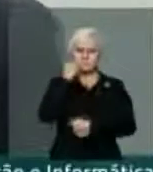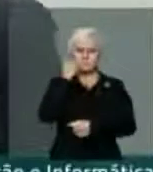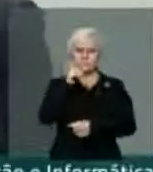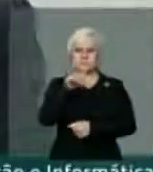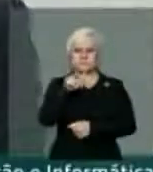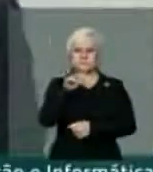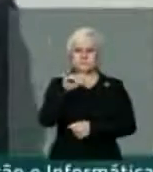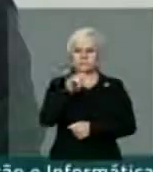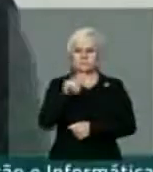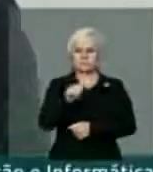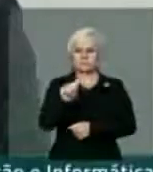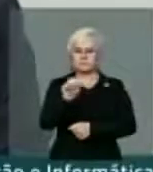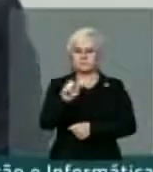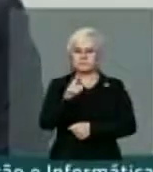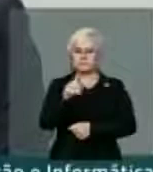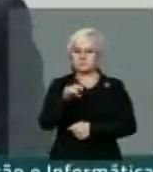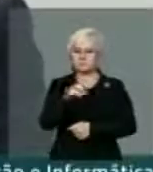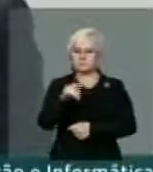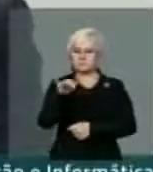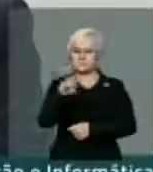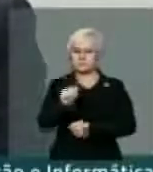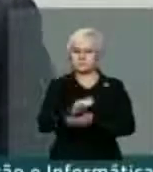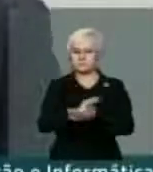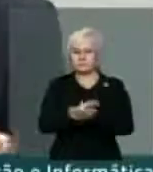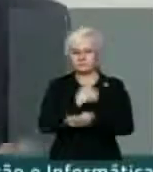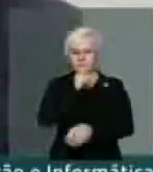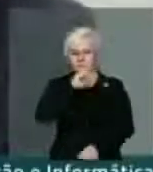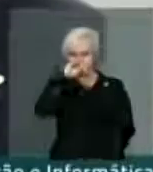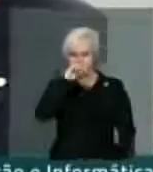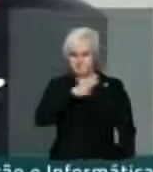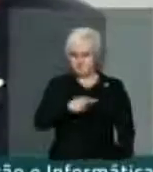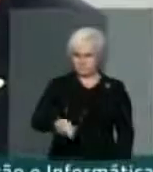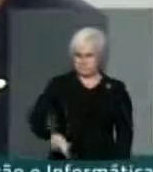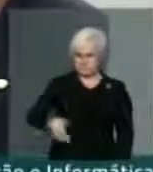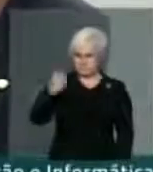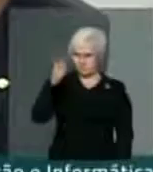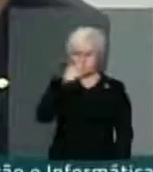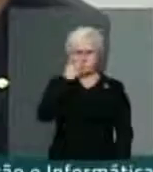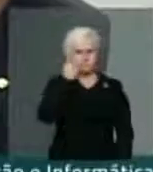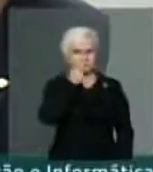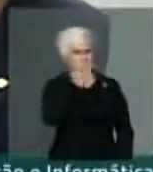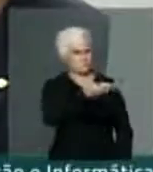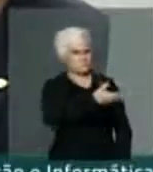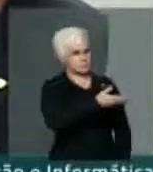Erundina. Senhor presidente, colegas parlamentares,